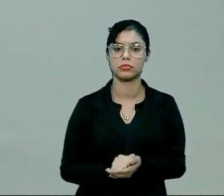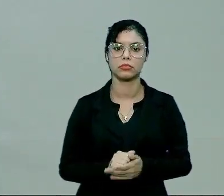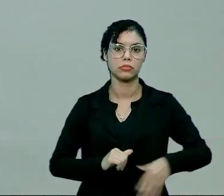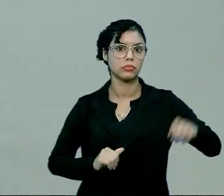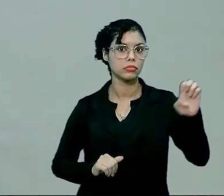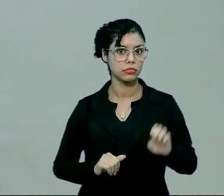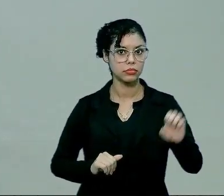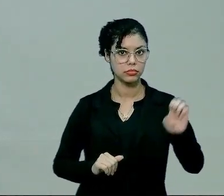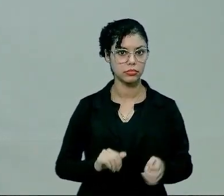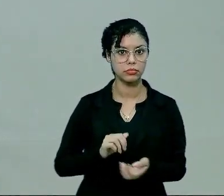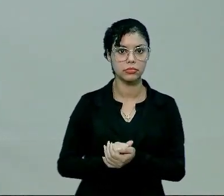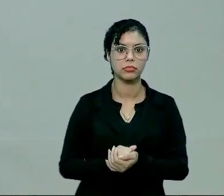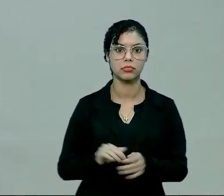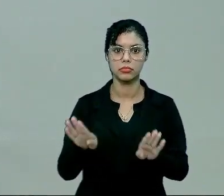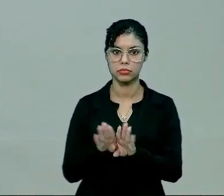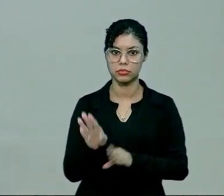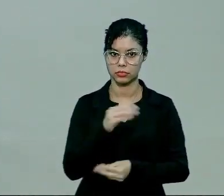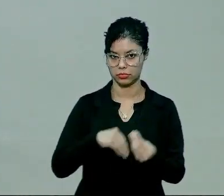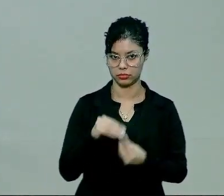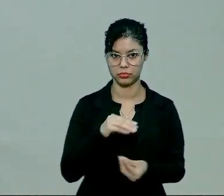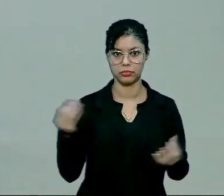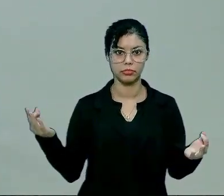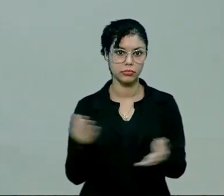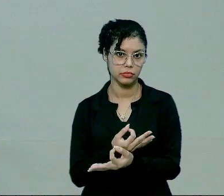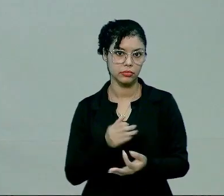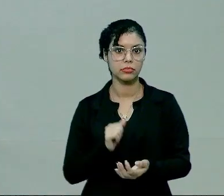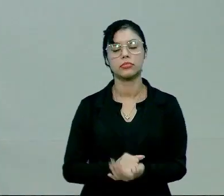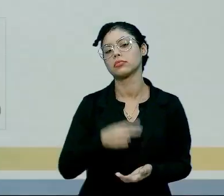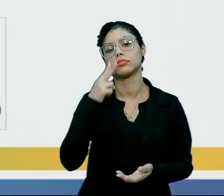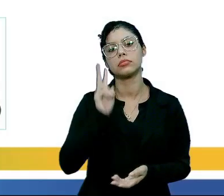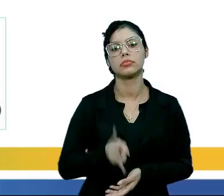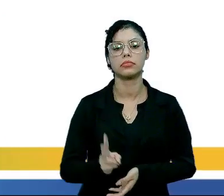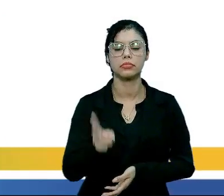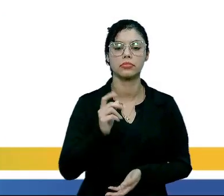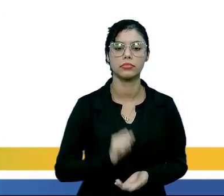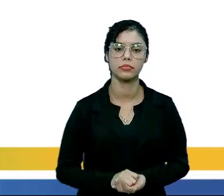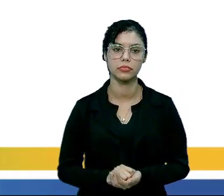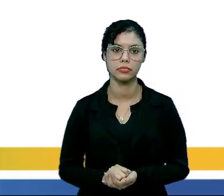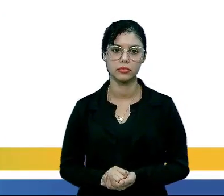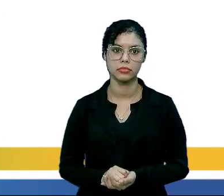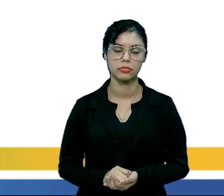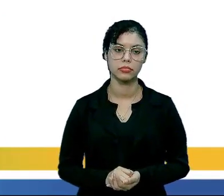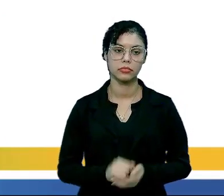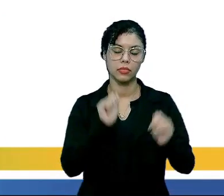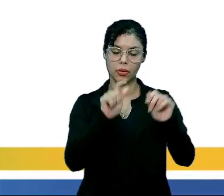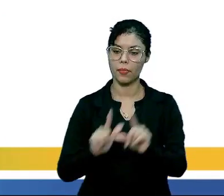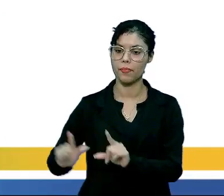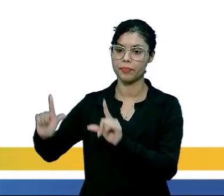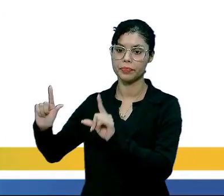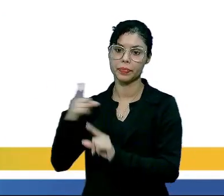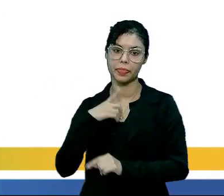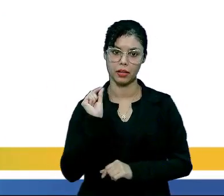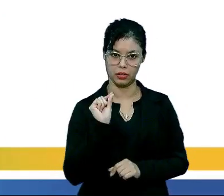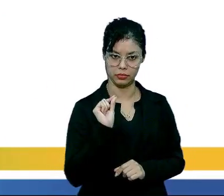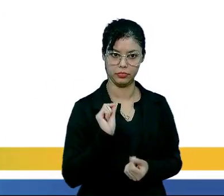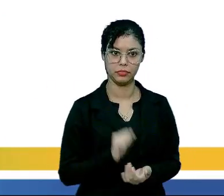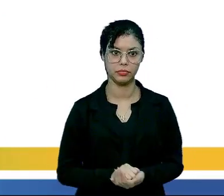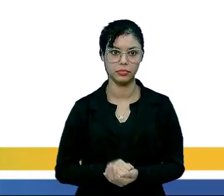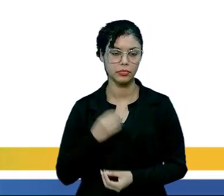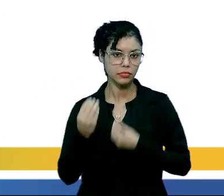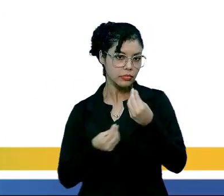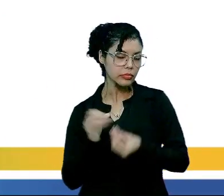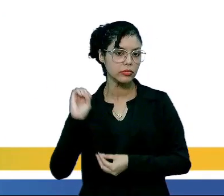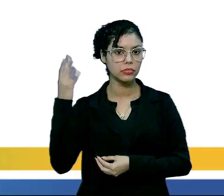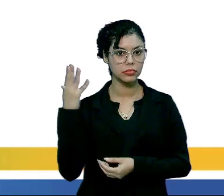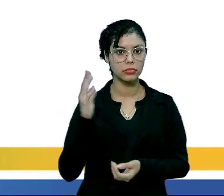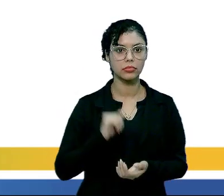e esquerda para a formação de reagente. Perfeito? Vamos seguir. Aí na tela nós temos o seguinte, como que eu sei